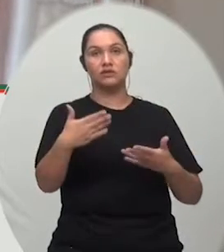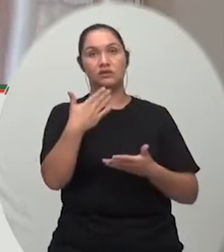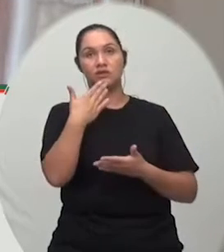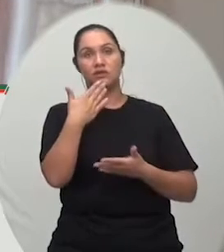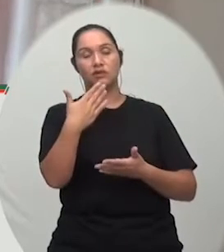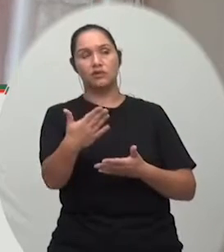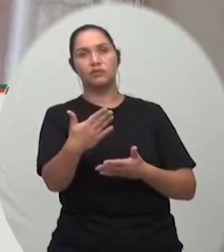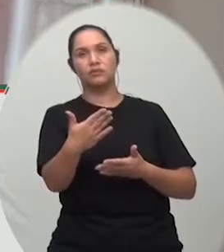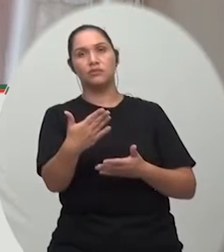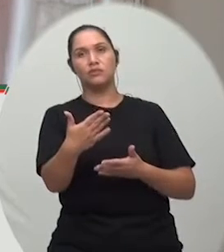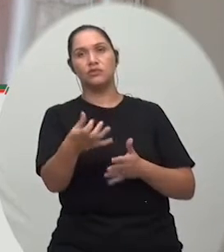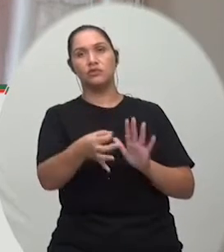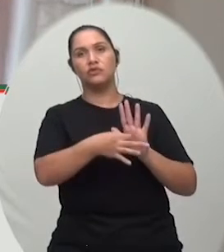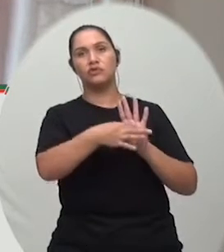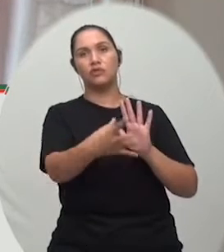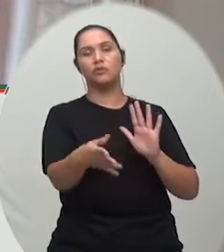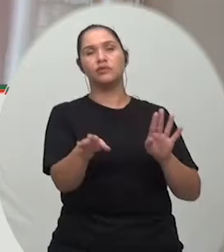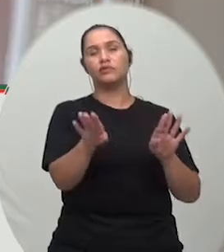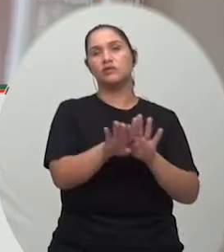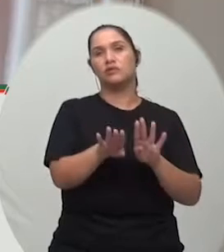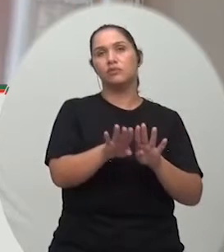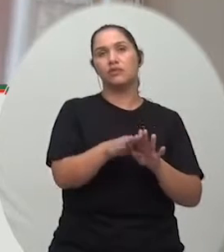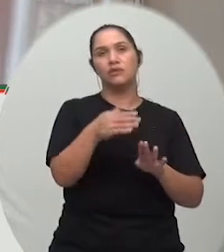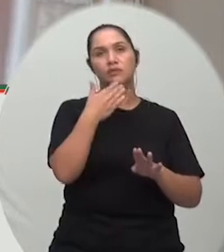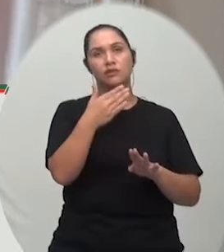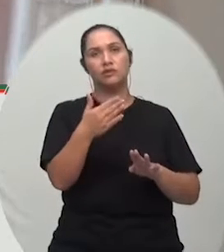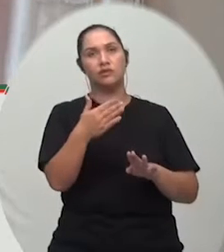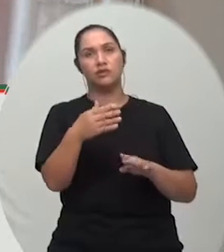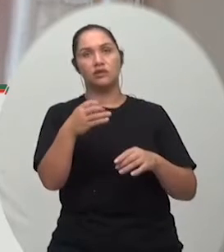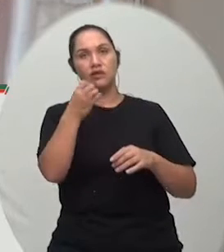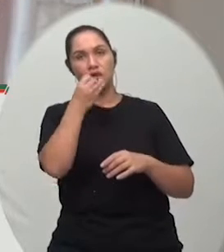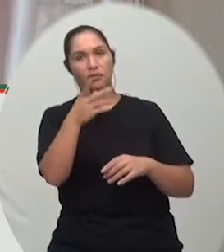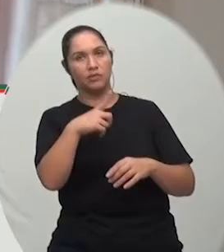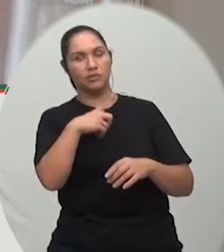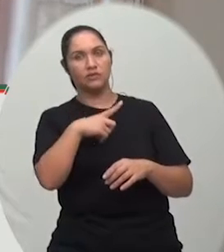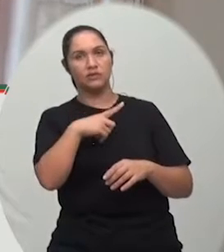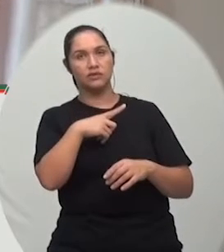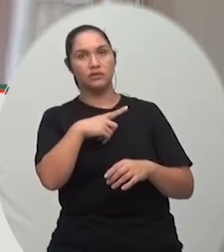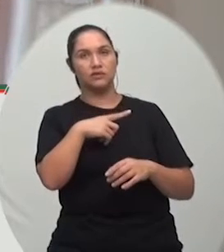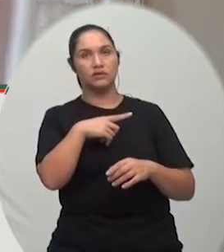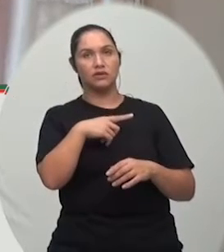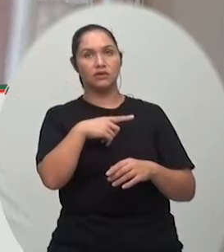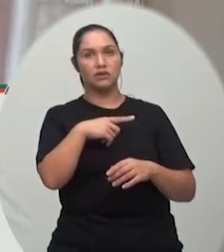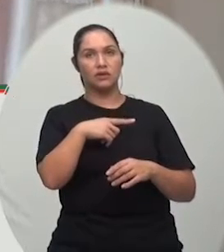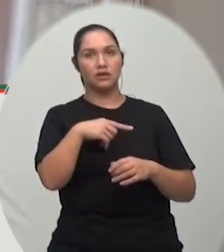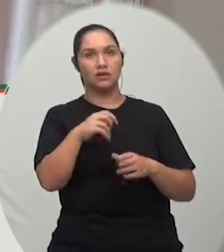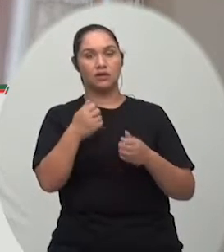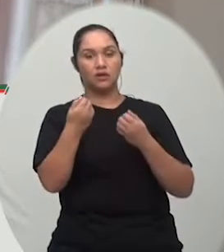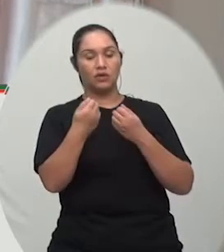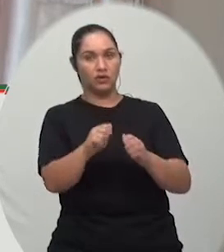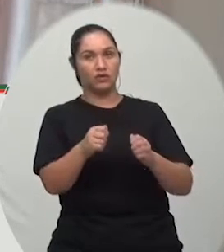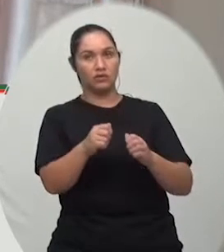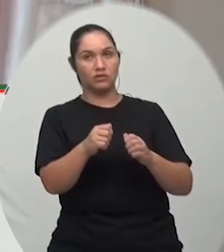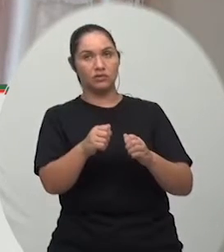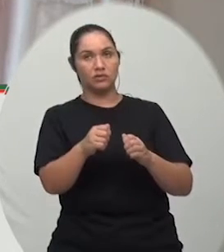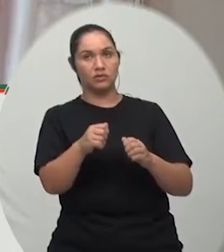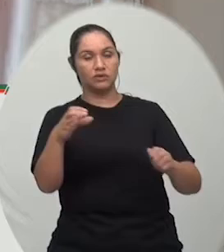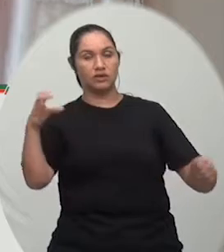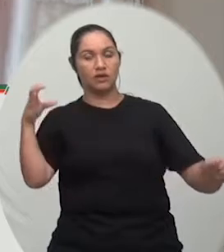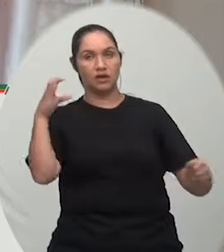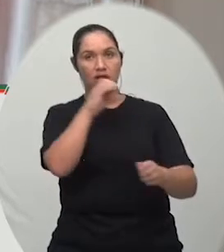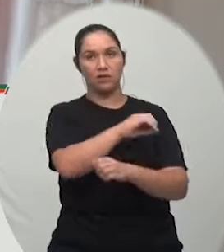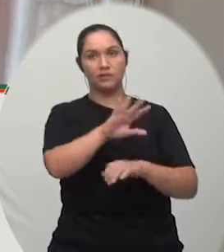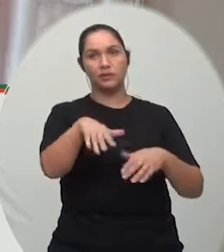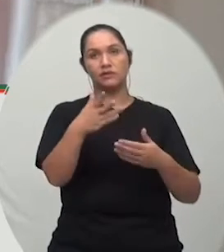uma vez aqui, para que, de repente, se coloque algumas linhas diretas. Eu cito um exemplo. Lá da nossa região tem mais de 40, 50 alunos que eles